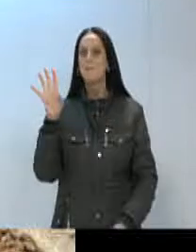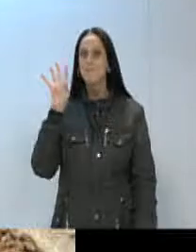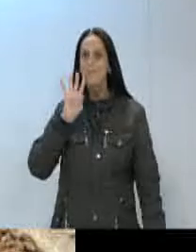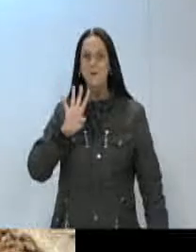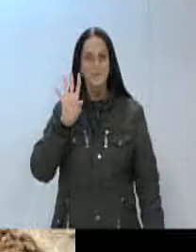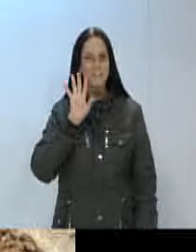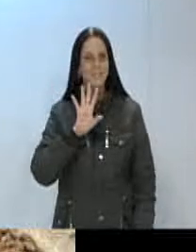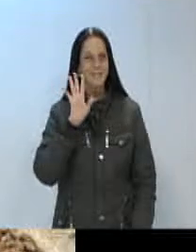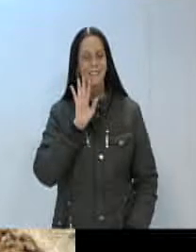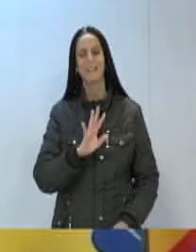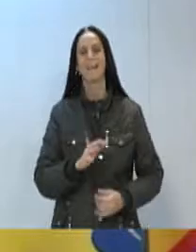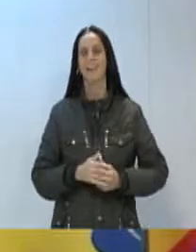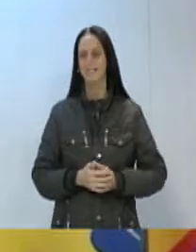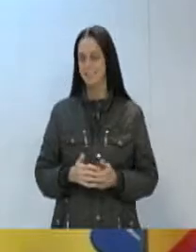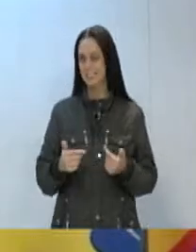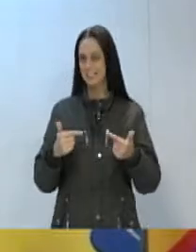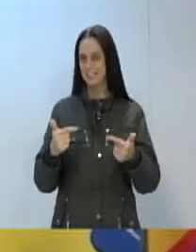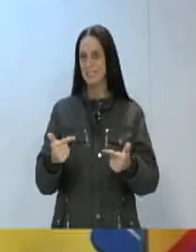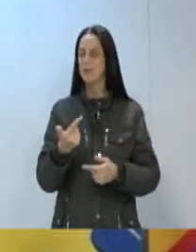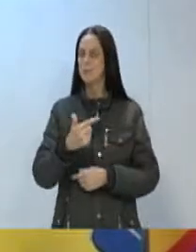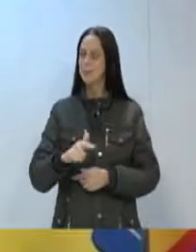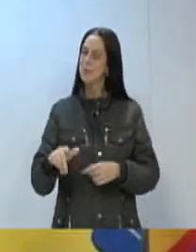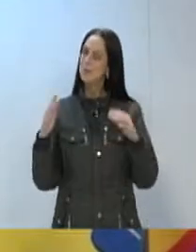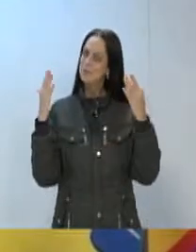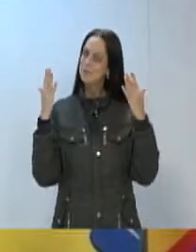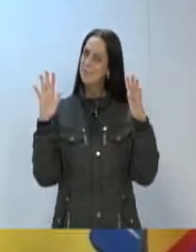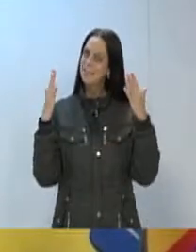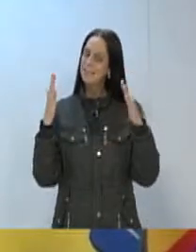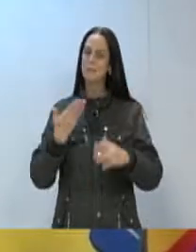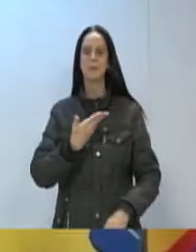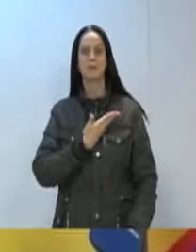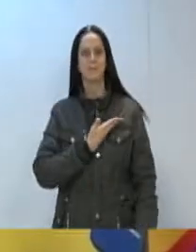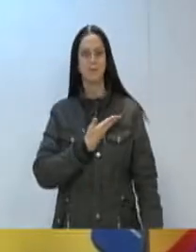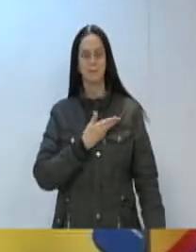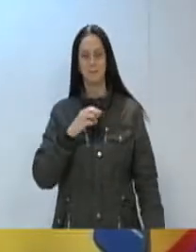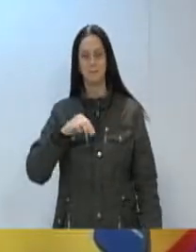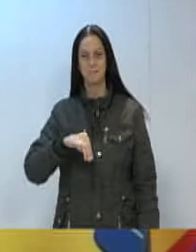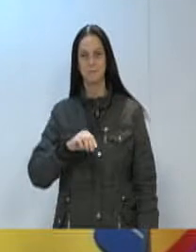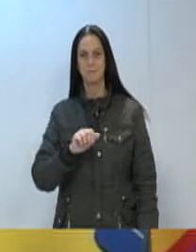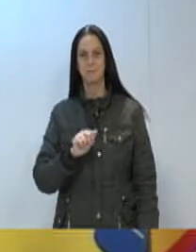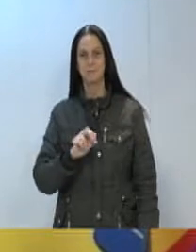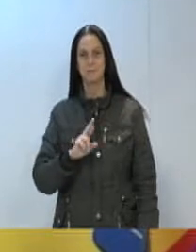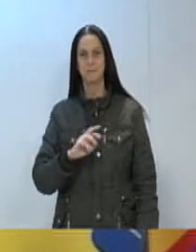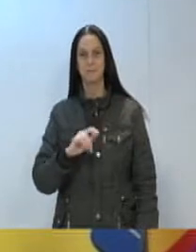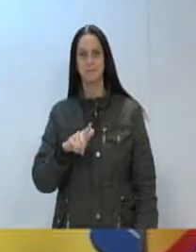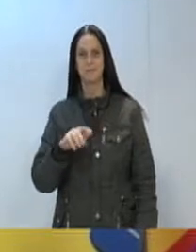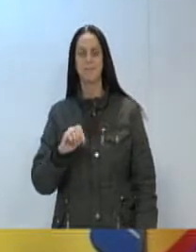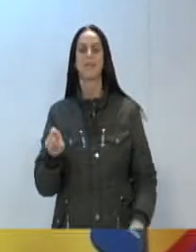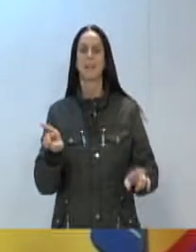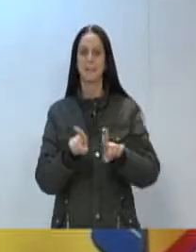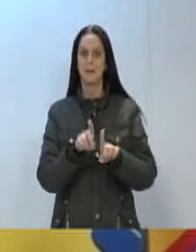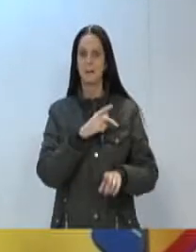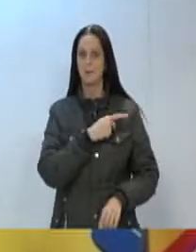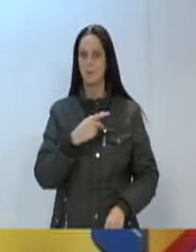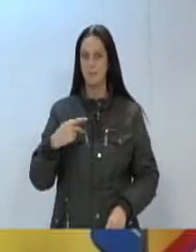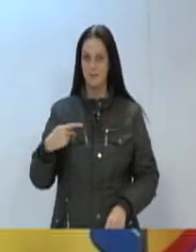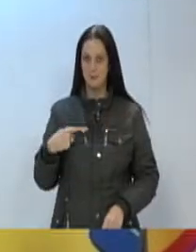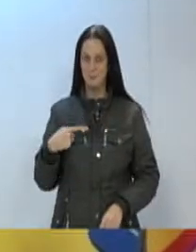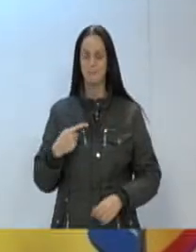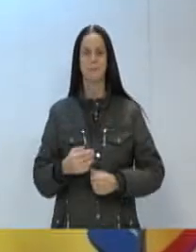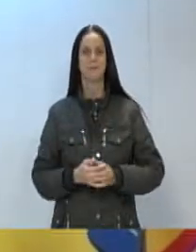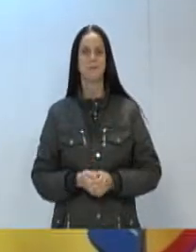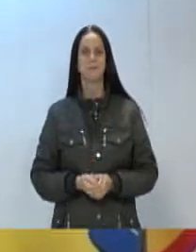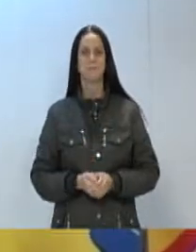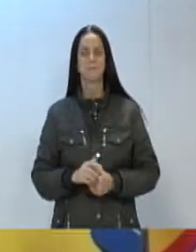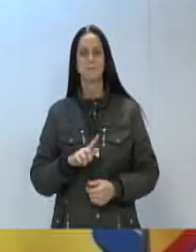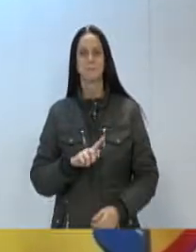esse tipo de trabalho então mais uma vez parabéns ao meu amigo Marcelo raça e também o pastor Gilberto Bittencourt bittelbrunn